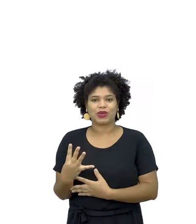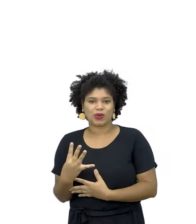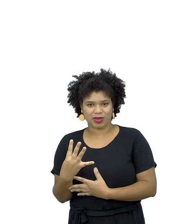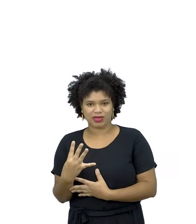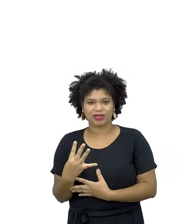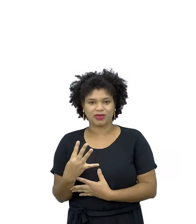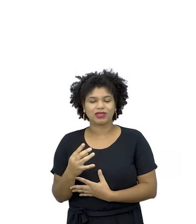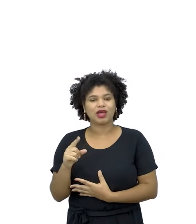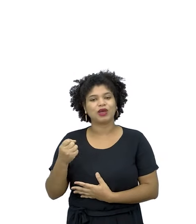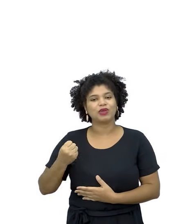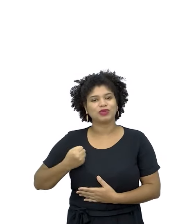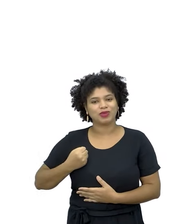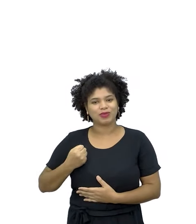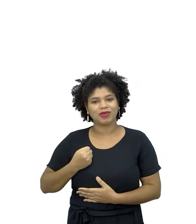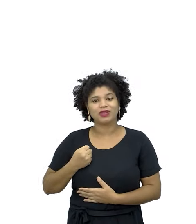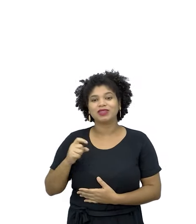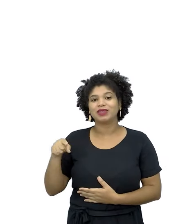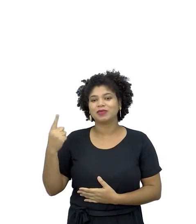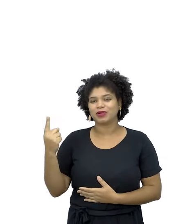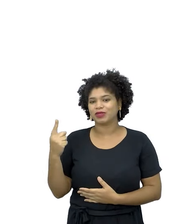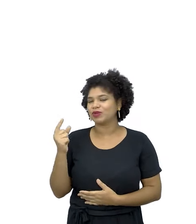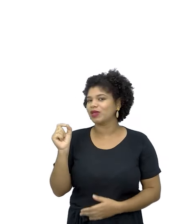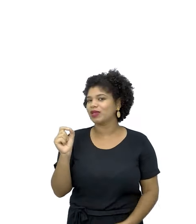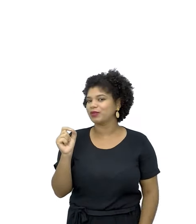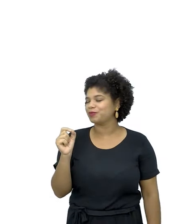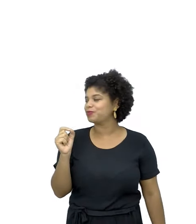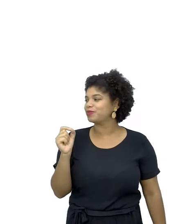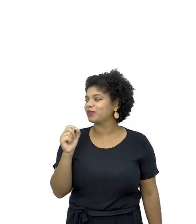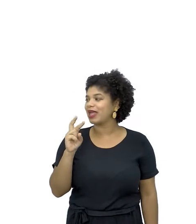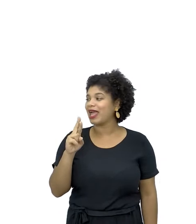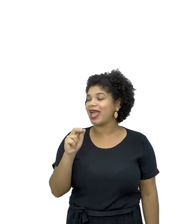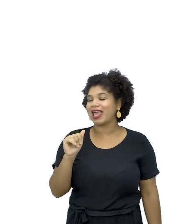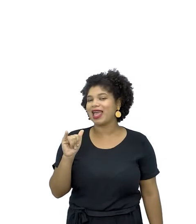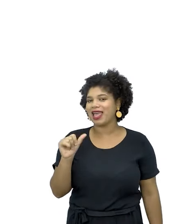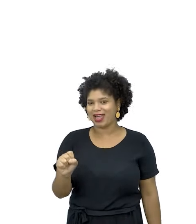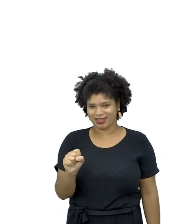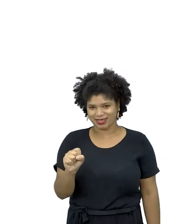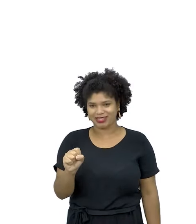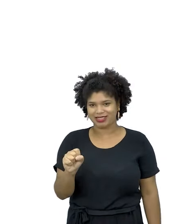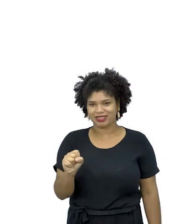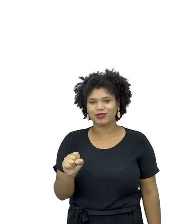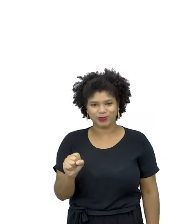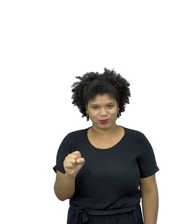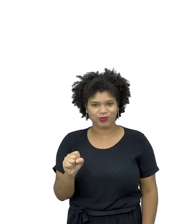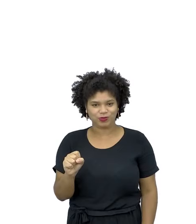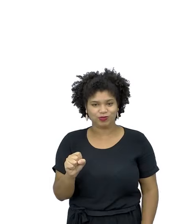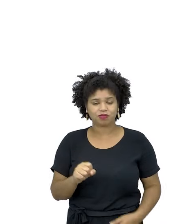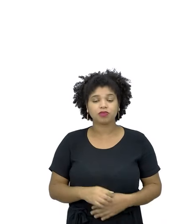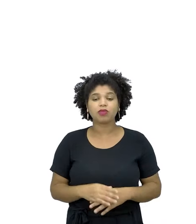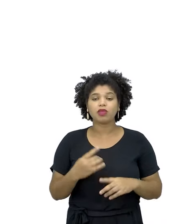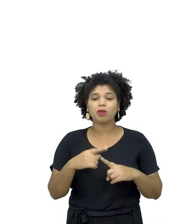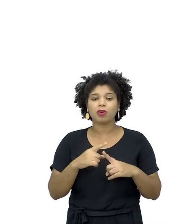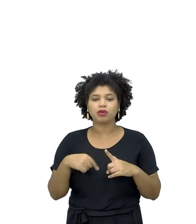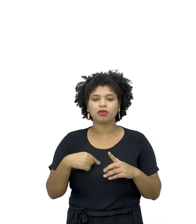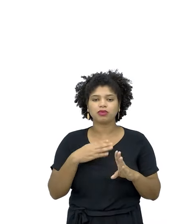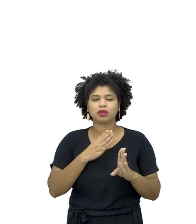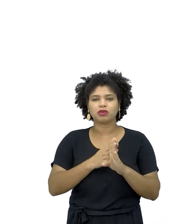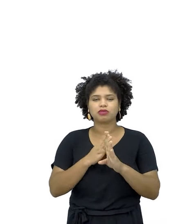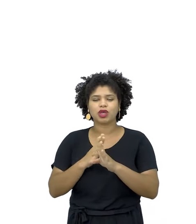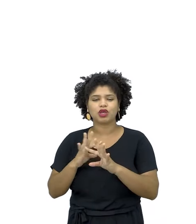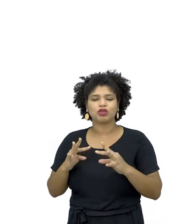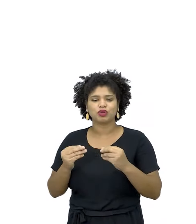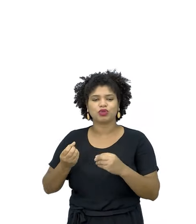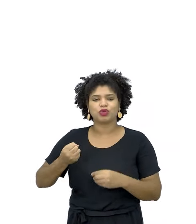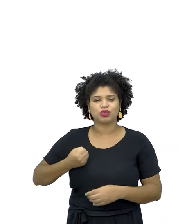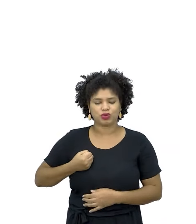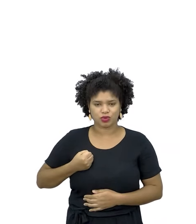vem os números reais. Quando eu trabalho com os números reais, aí o que acontece? Eu tenho que achar todos os números,